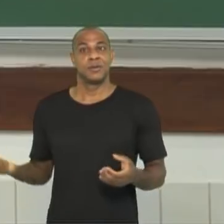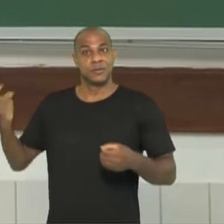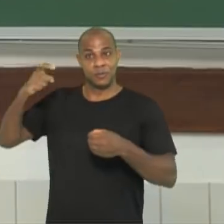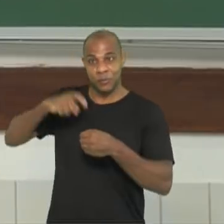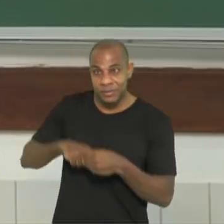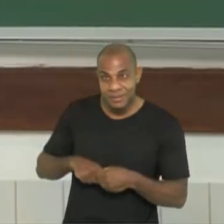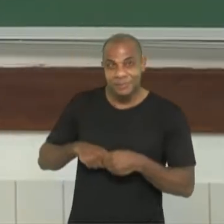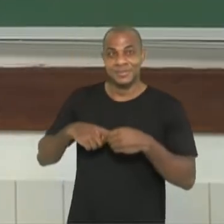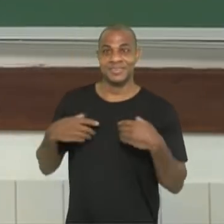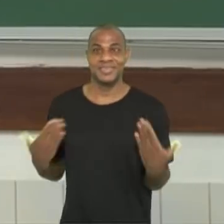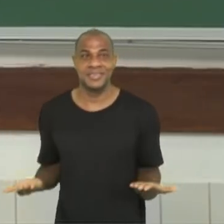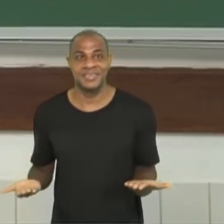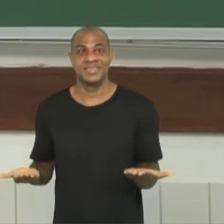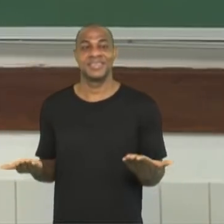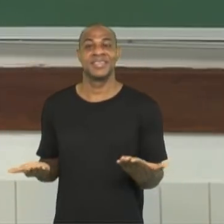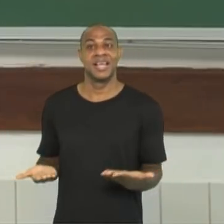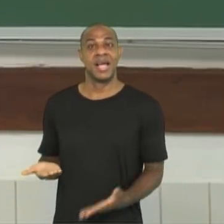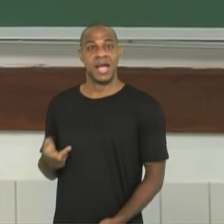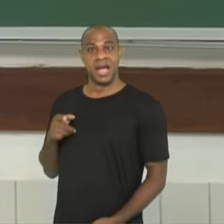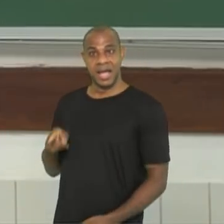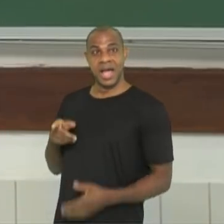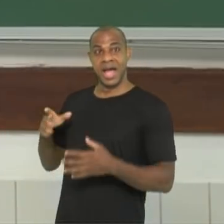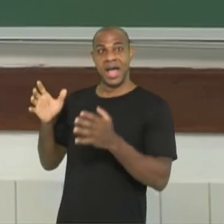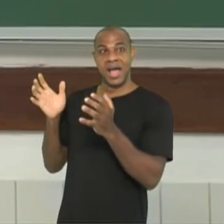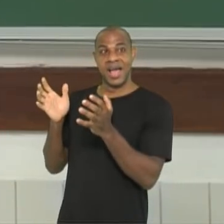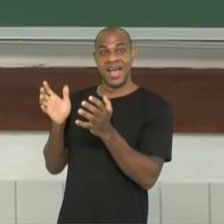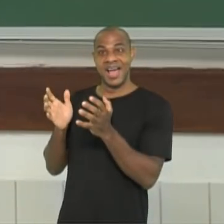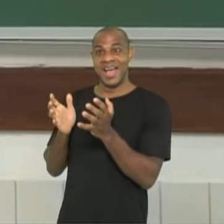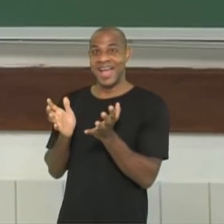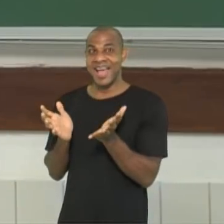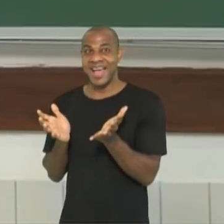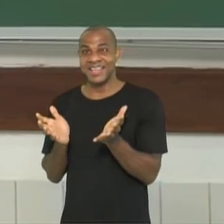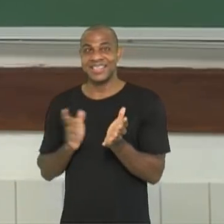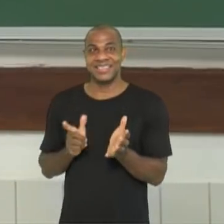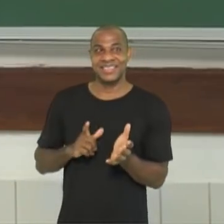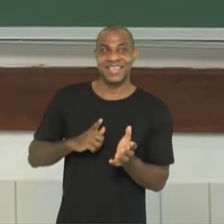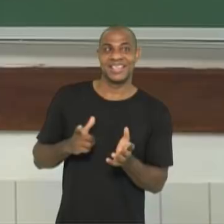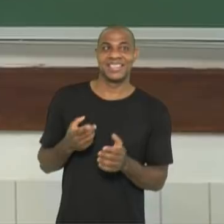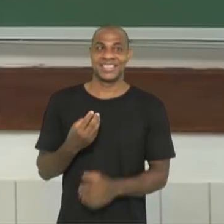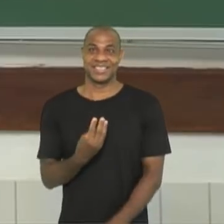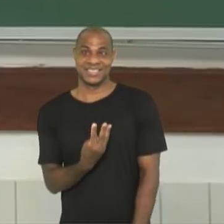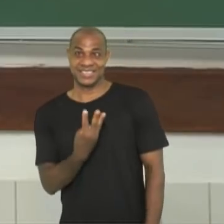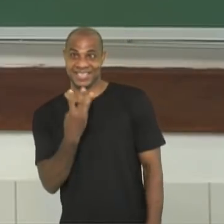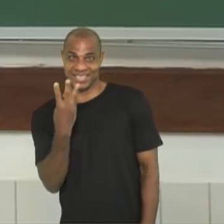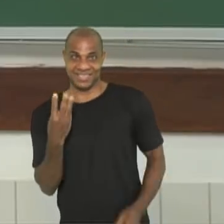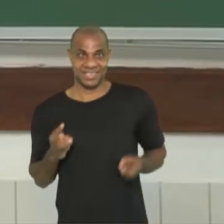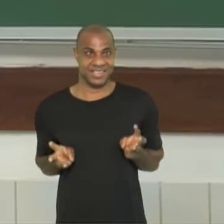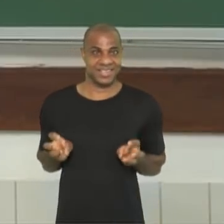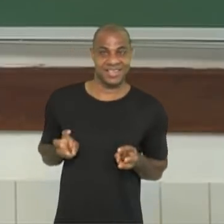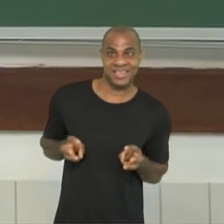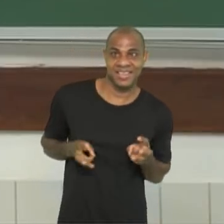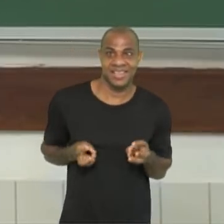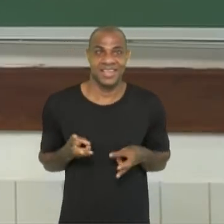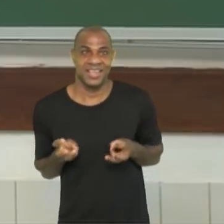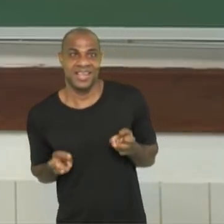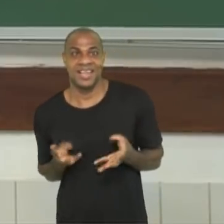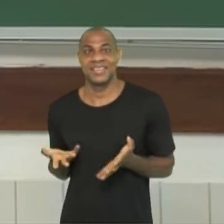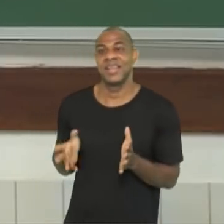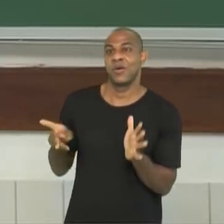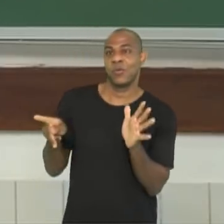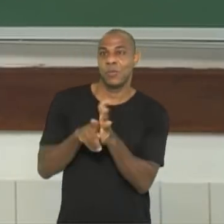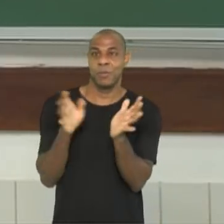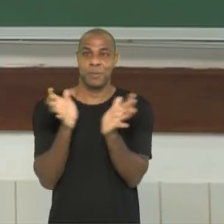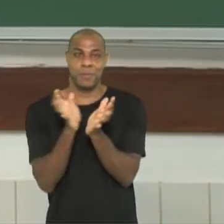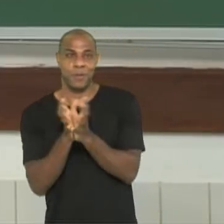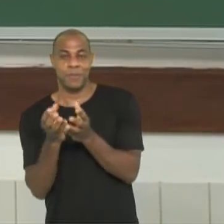Voltamos, galerinha. E esses animais que têm 3 pares de apêndices locomotores fazem parte de um grupo